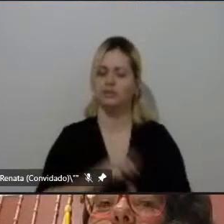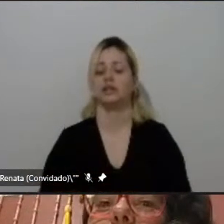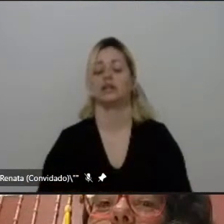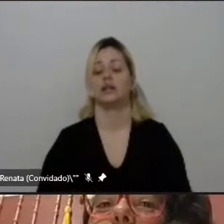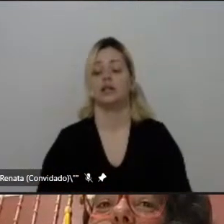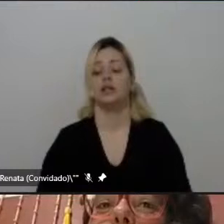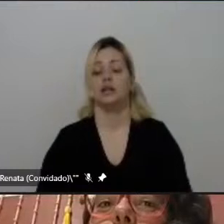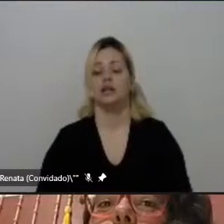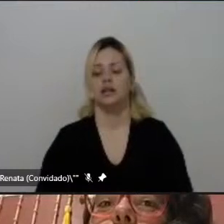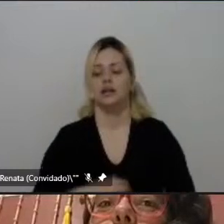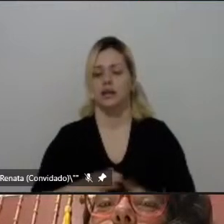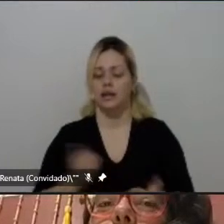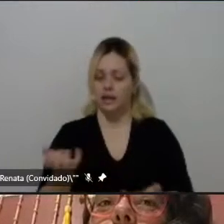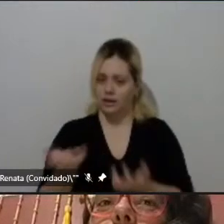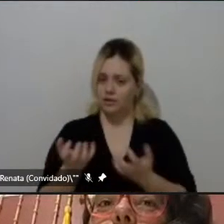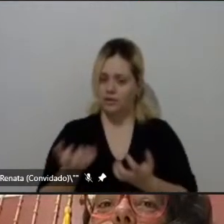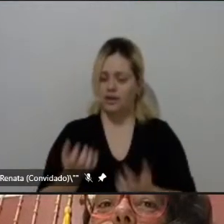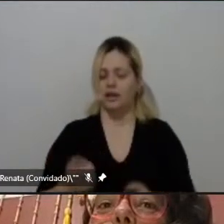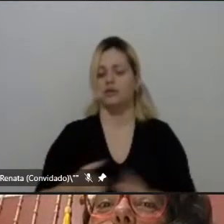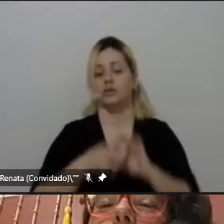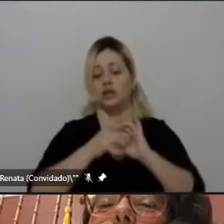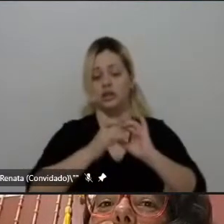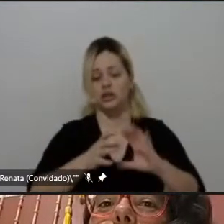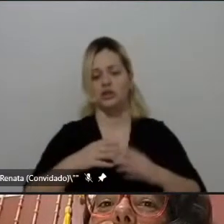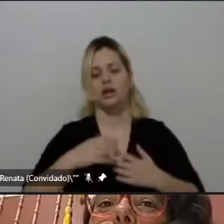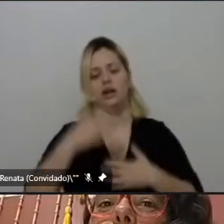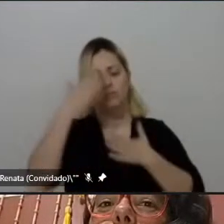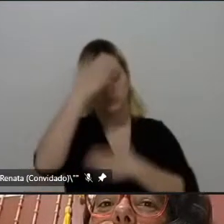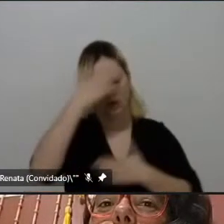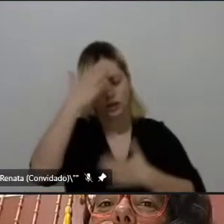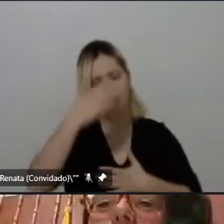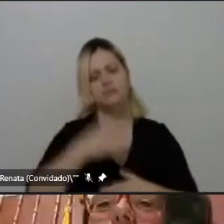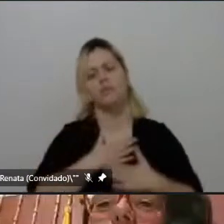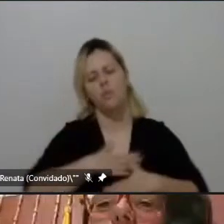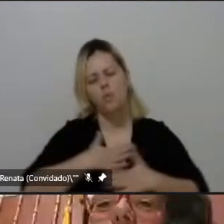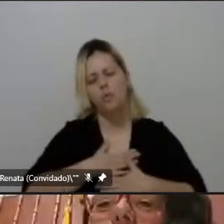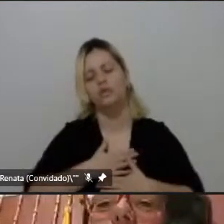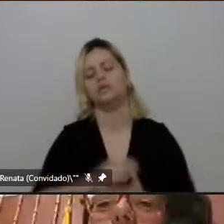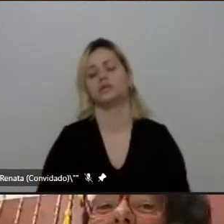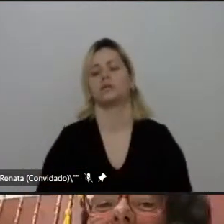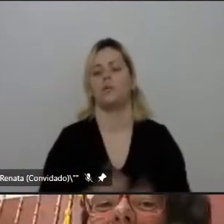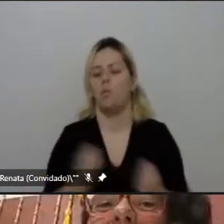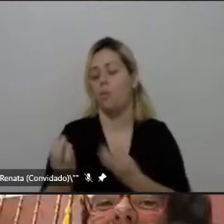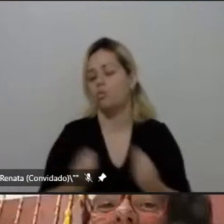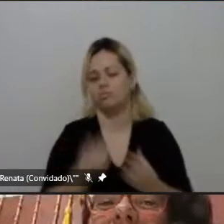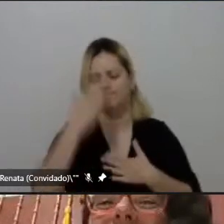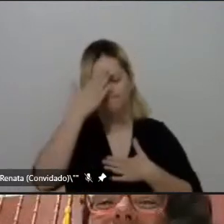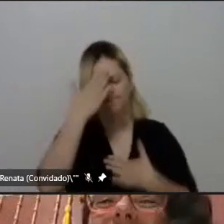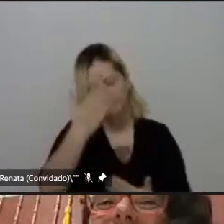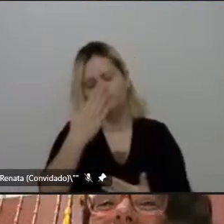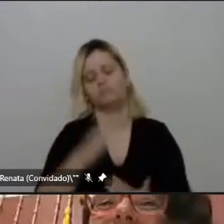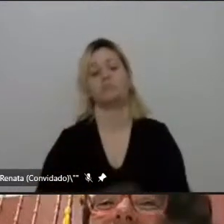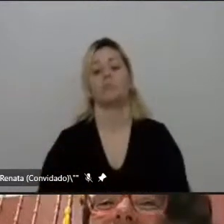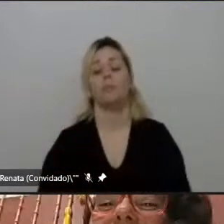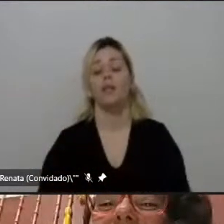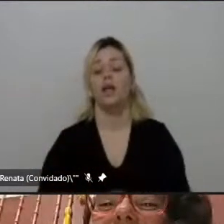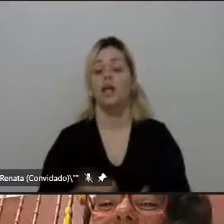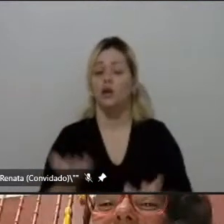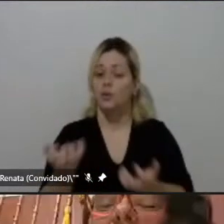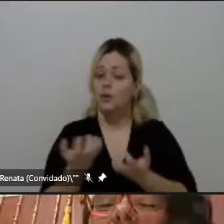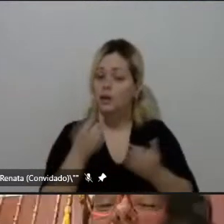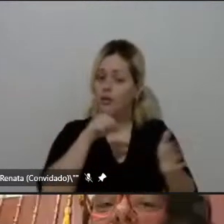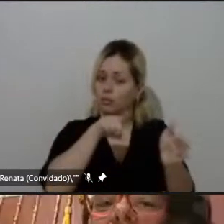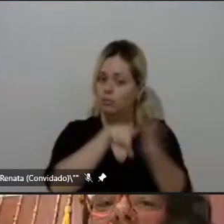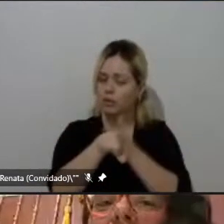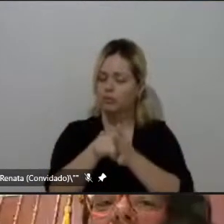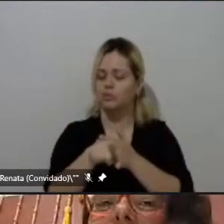aqui externar esse meu agradecimento, porque a gente não se encontrou, né? Então, eu quero te agradecer. E quero te perguntar, porque eu